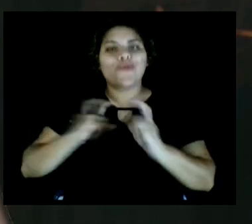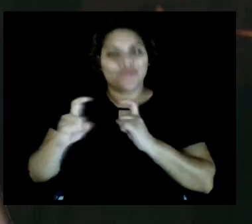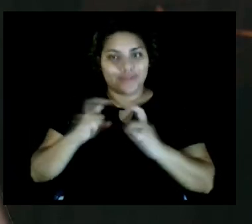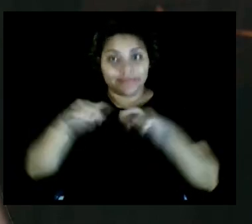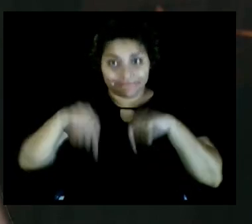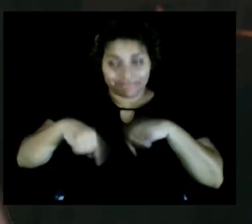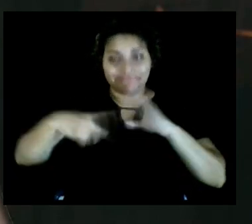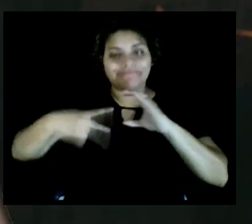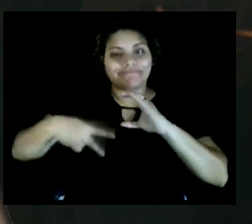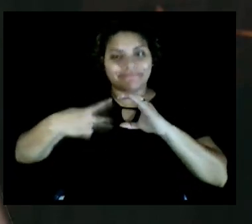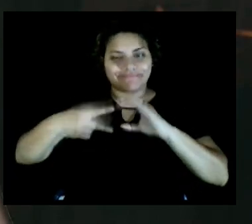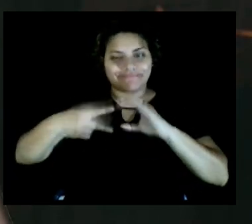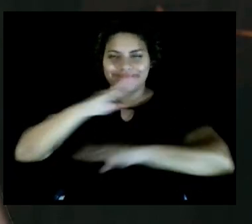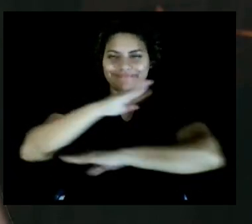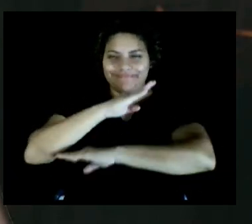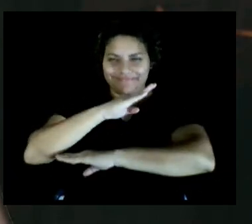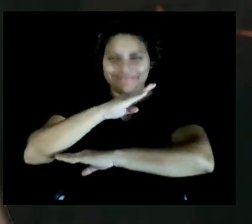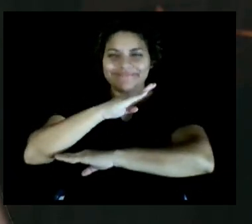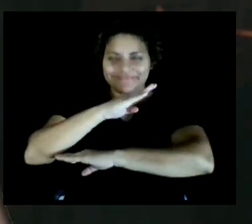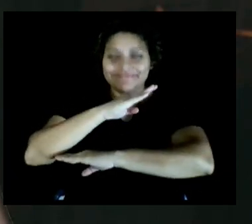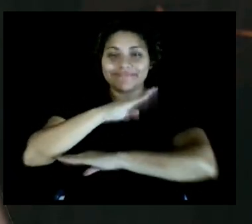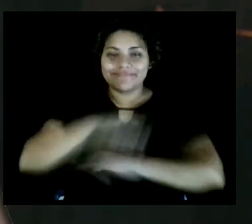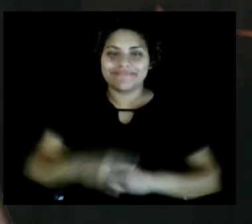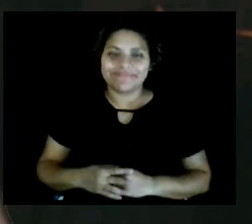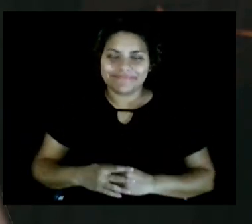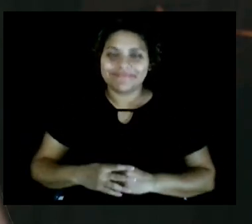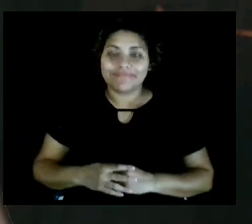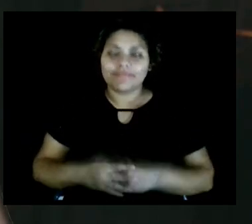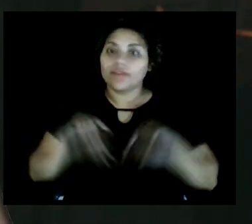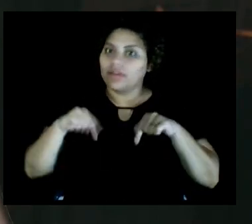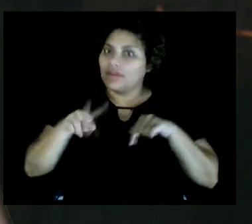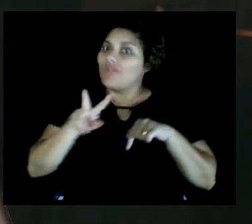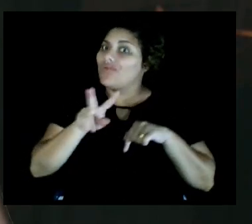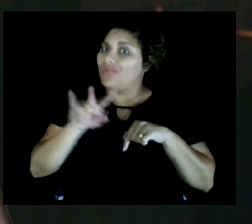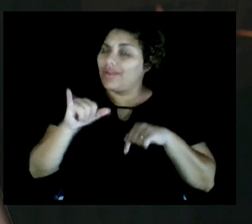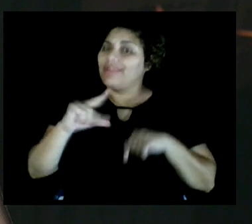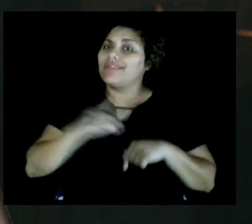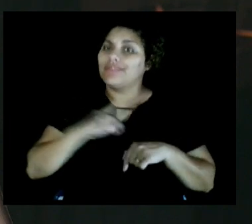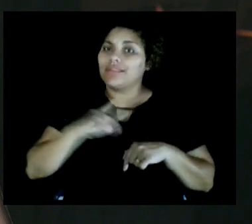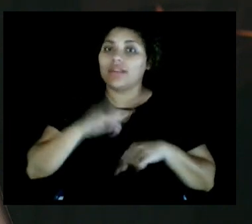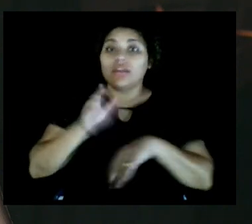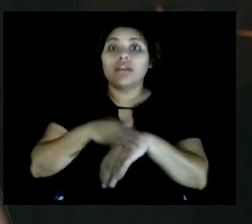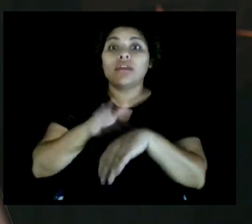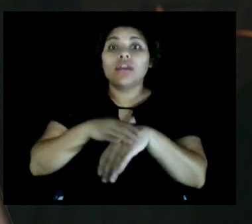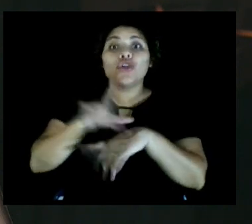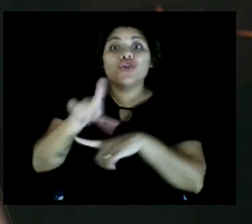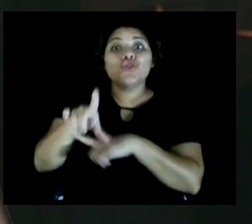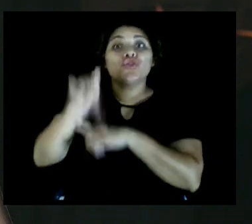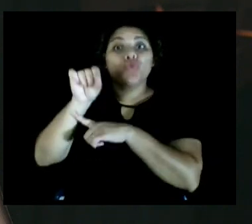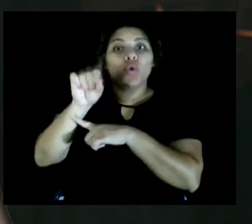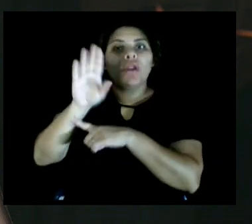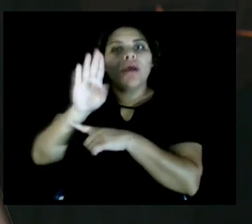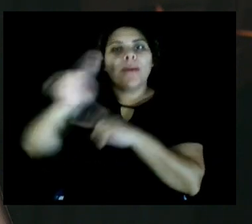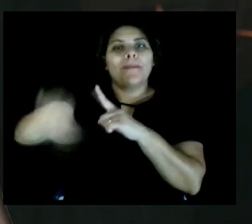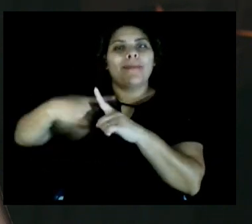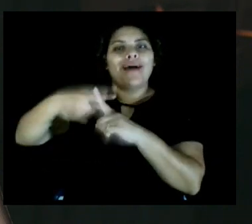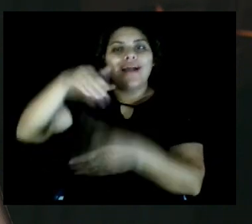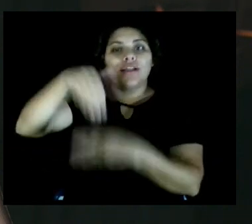de Campinas e olha, vai ter aí a escolha, né, a eleição da